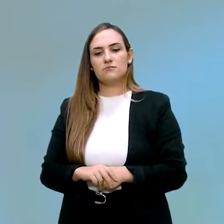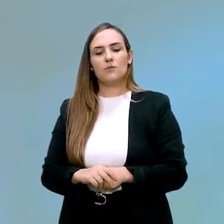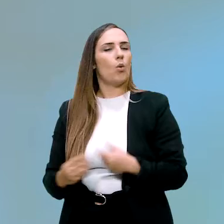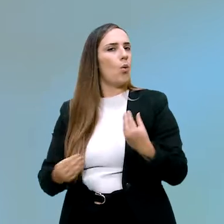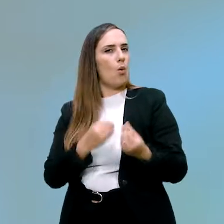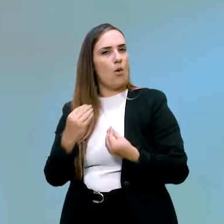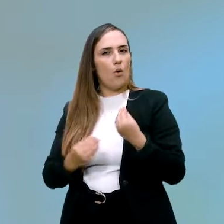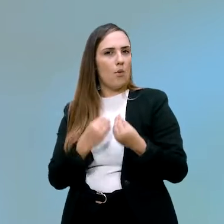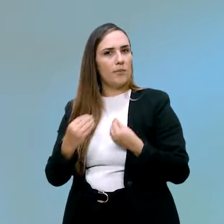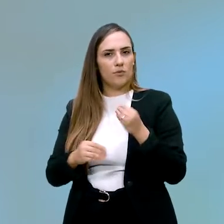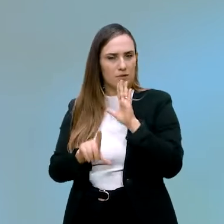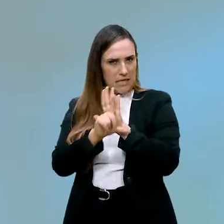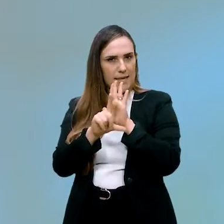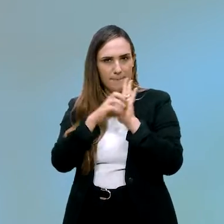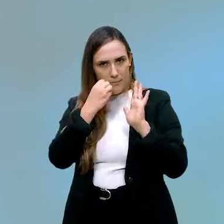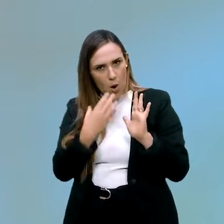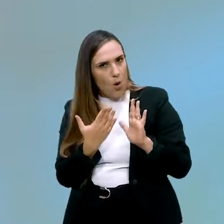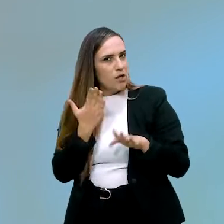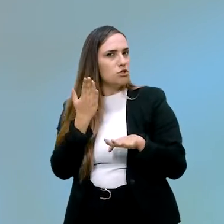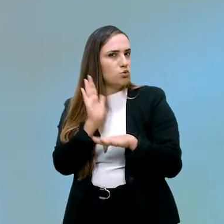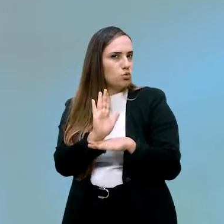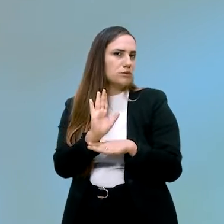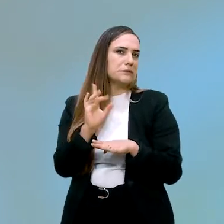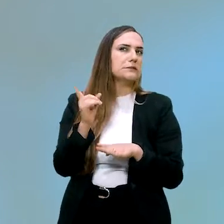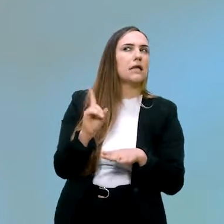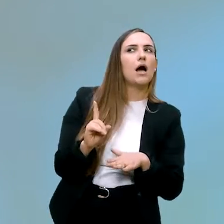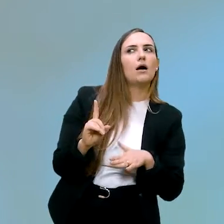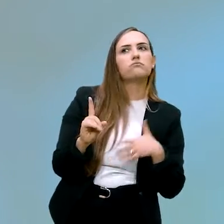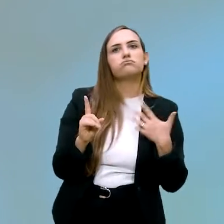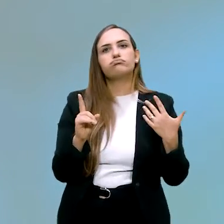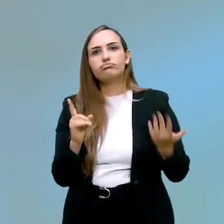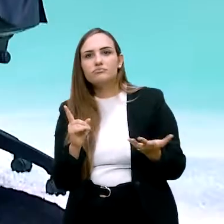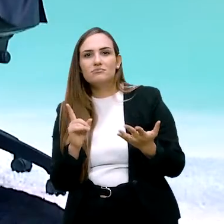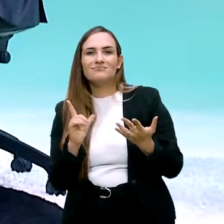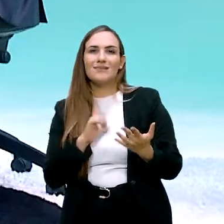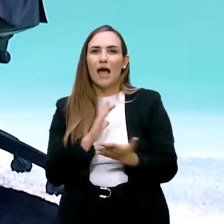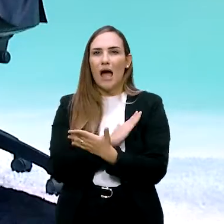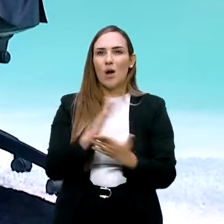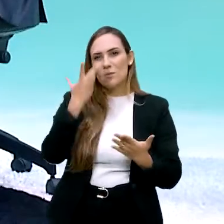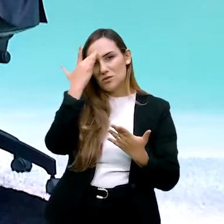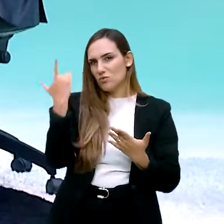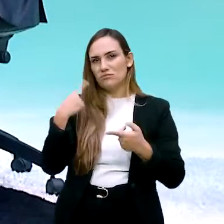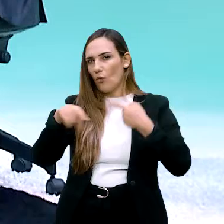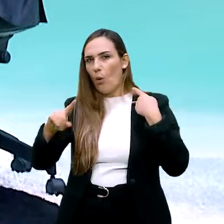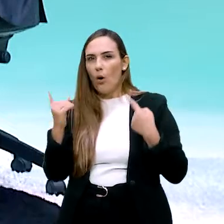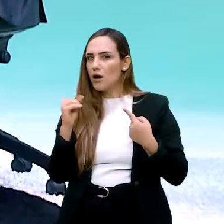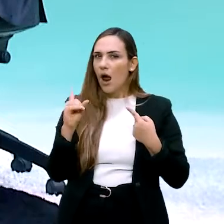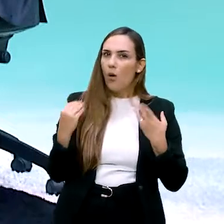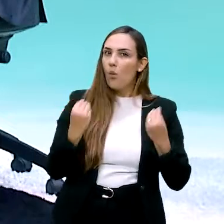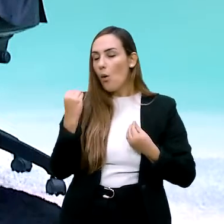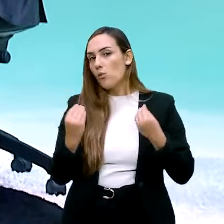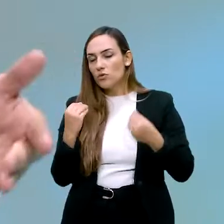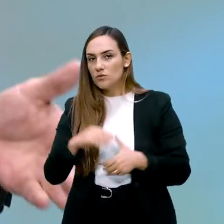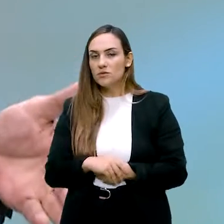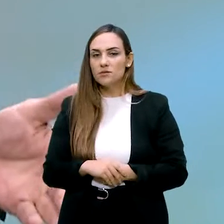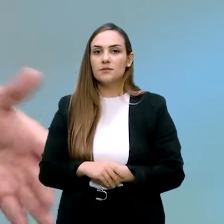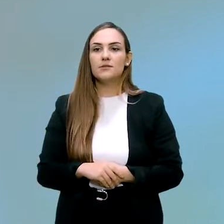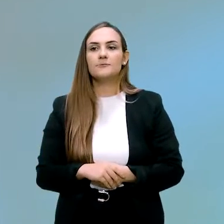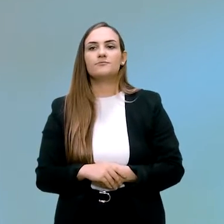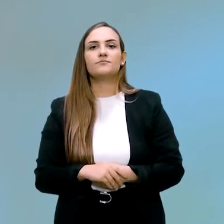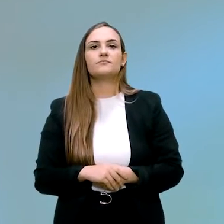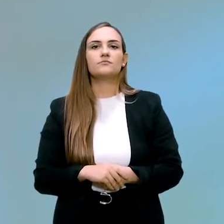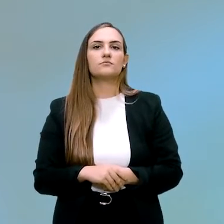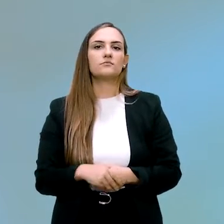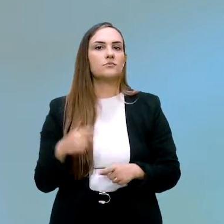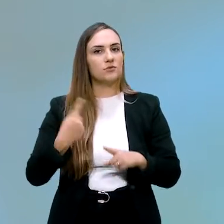inclusive, né? De como que essa lei tem sido benéfica, essa lei ela tem sido contestada, talvez até a contestação dessa lei